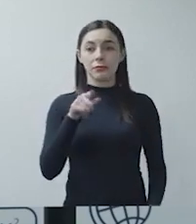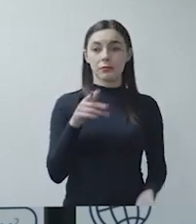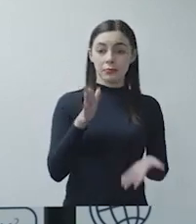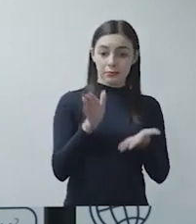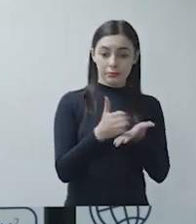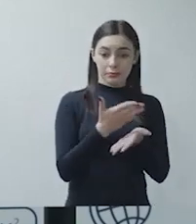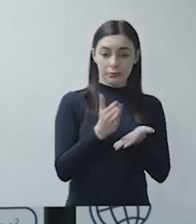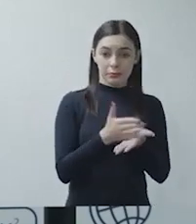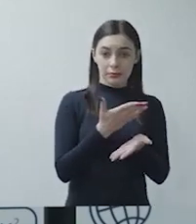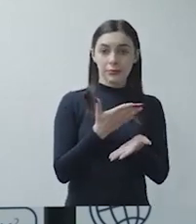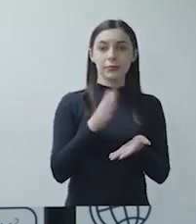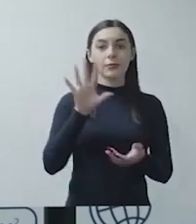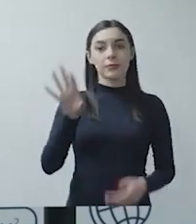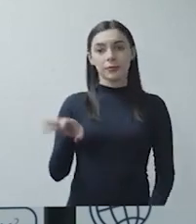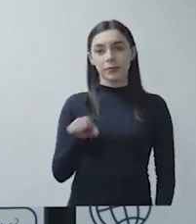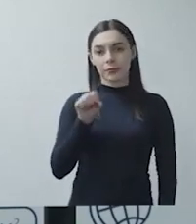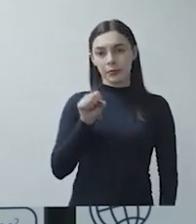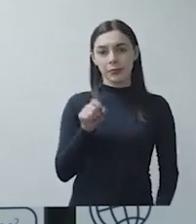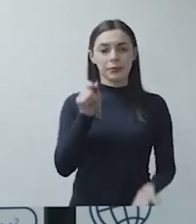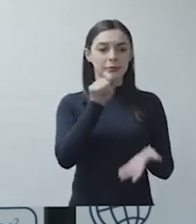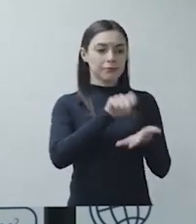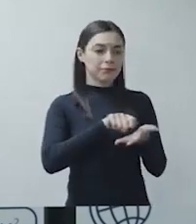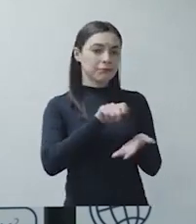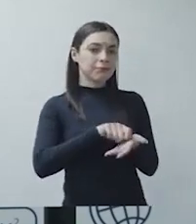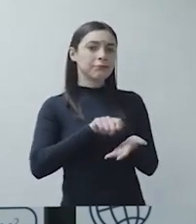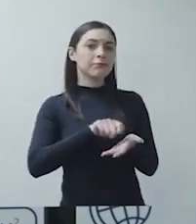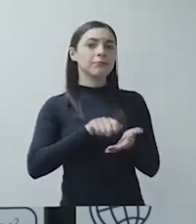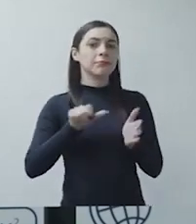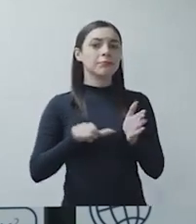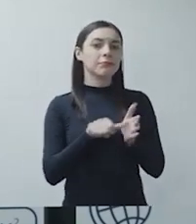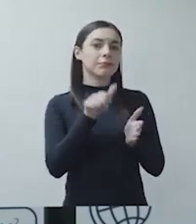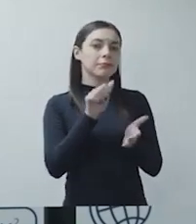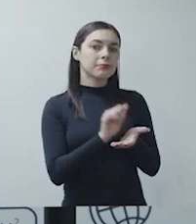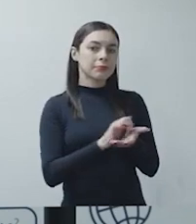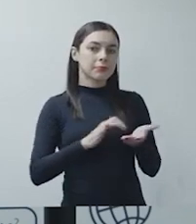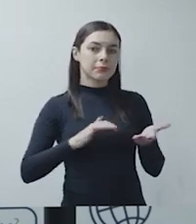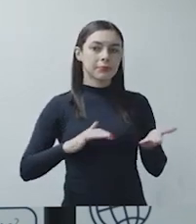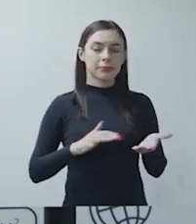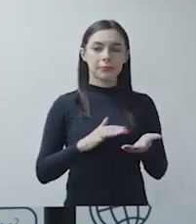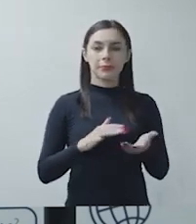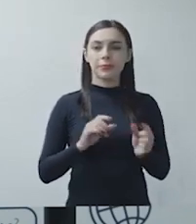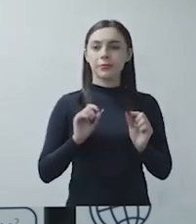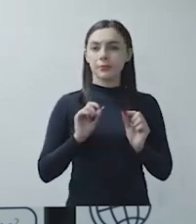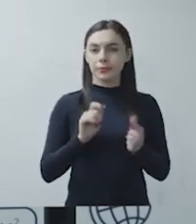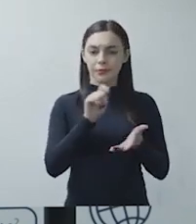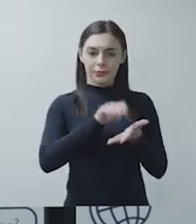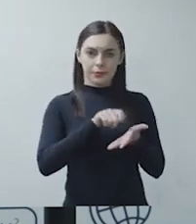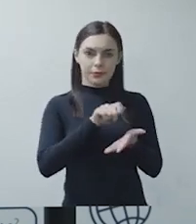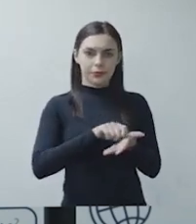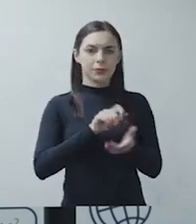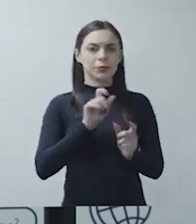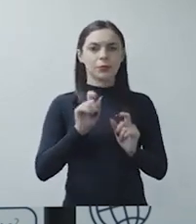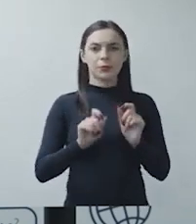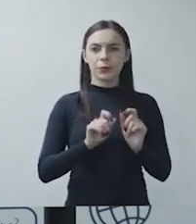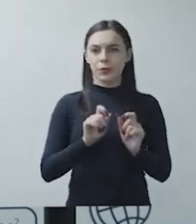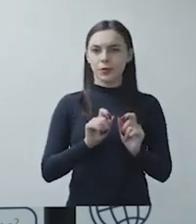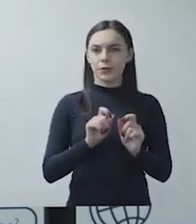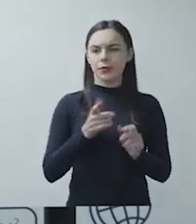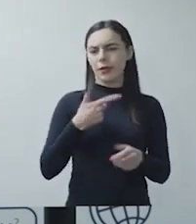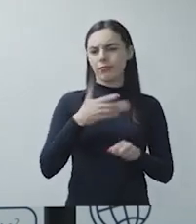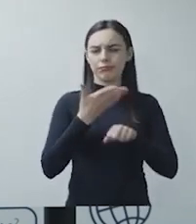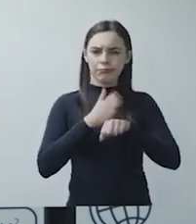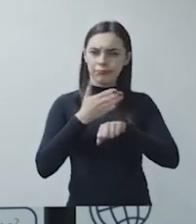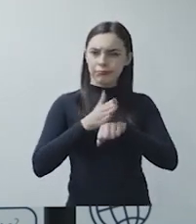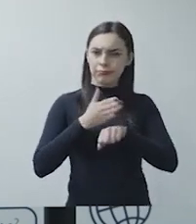caderno de vocês e vocês vão fazer a nossa primeira atividade do dia, primeiro registro de